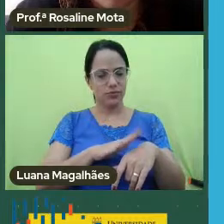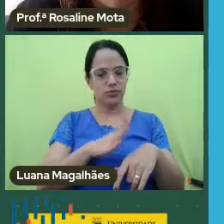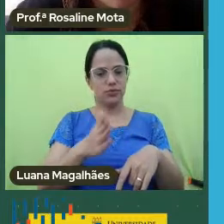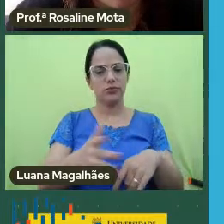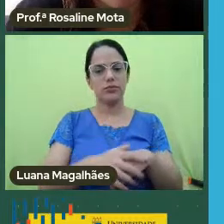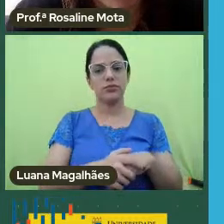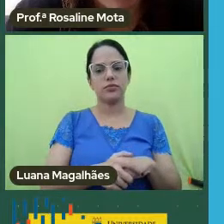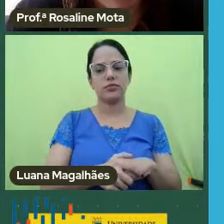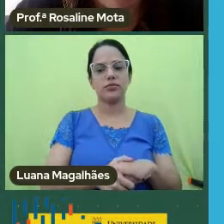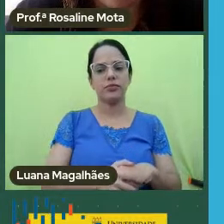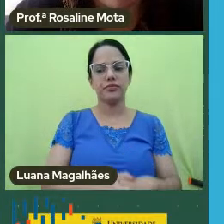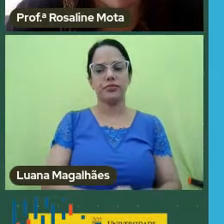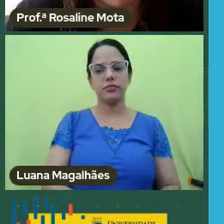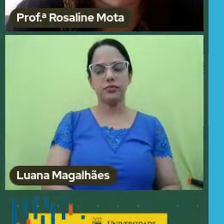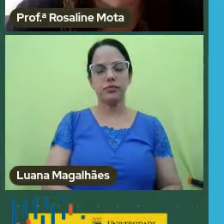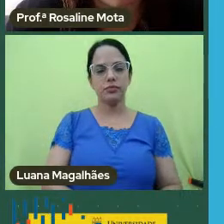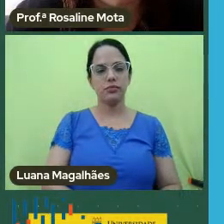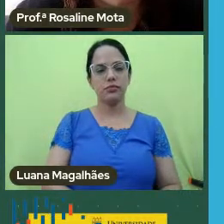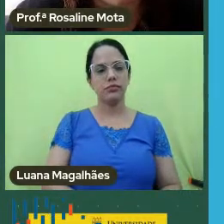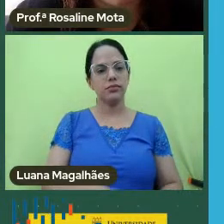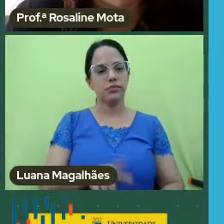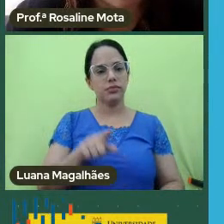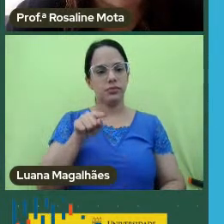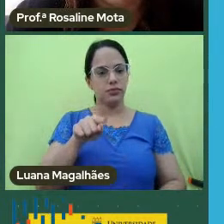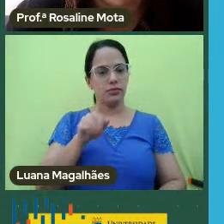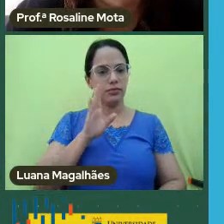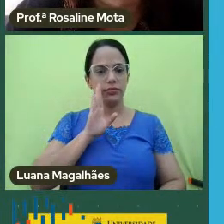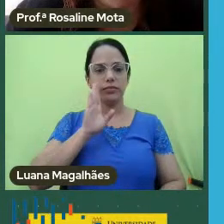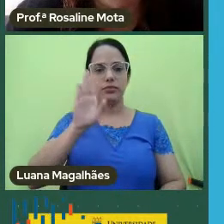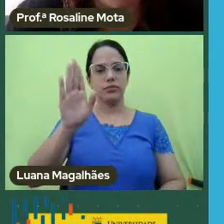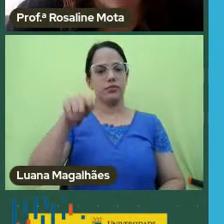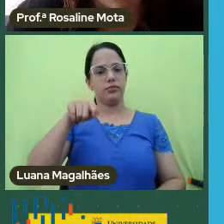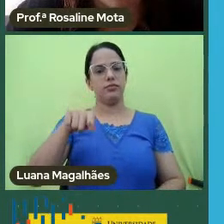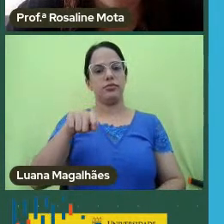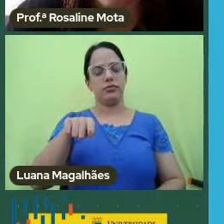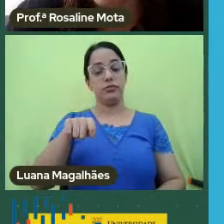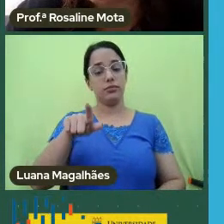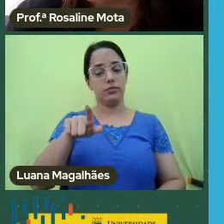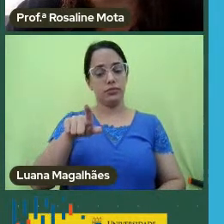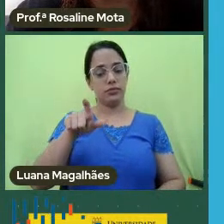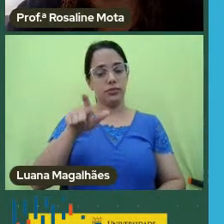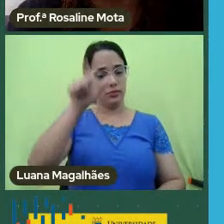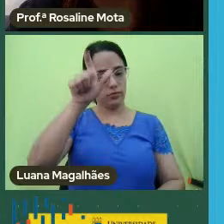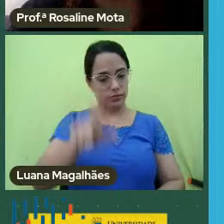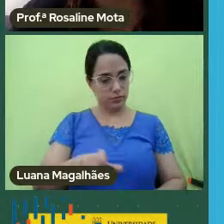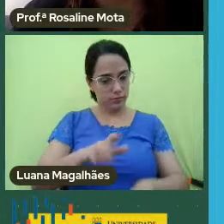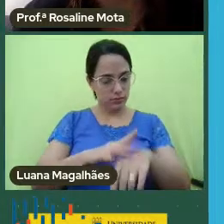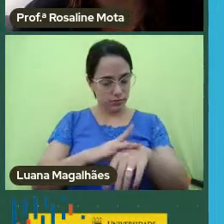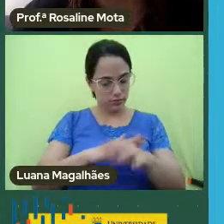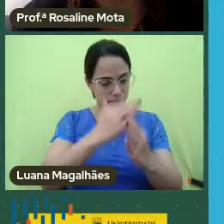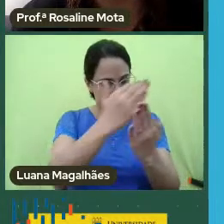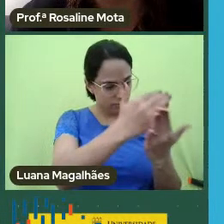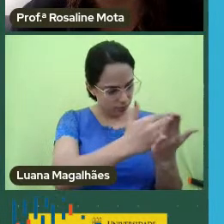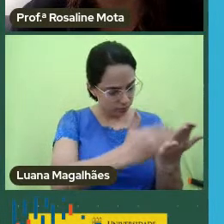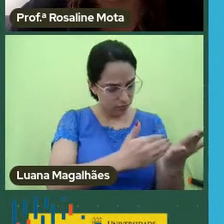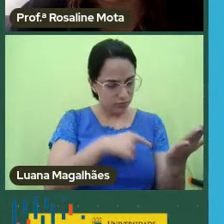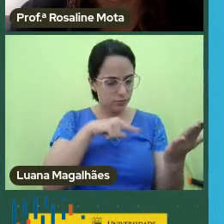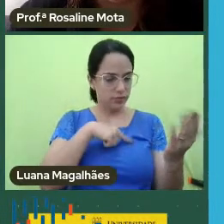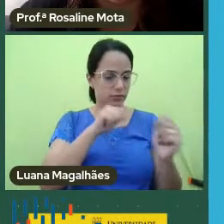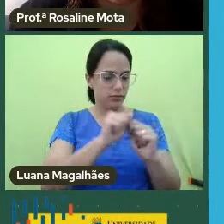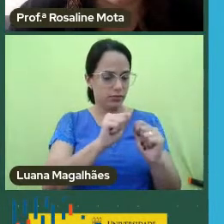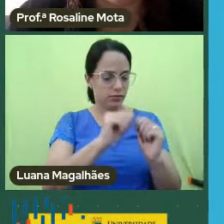na minha concepção, é o coração da instituição. É a partir do prontuário que toda e qualquer